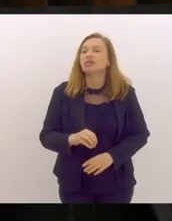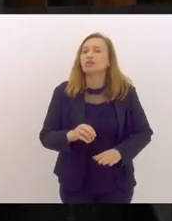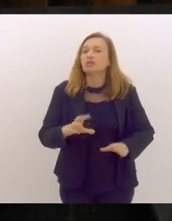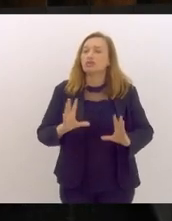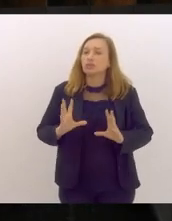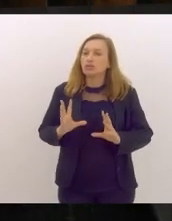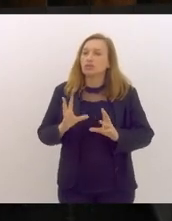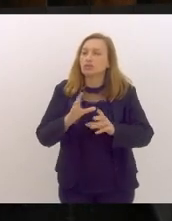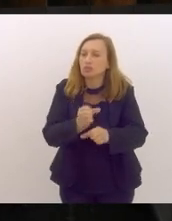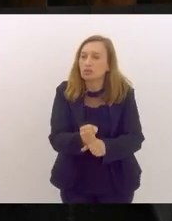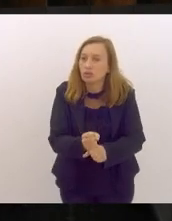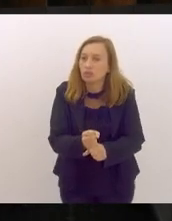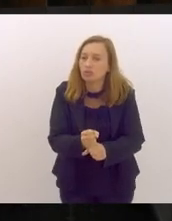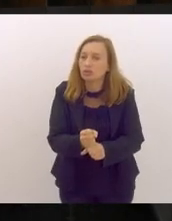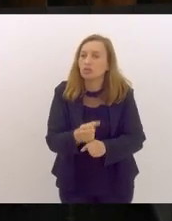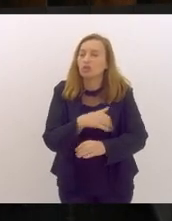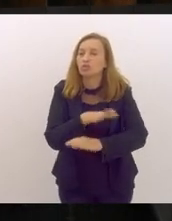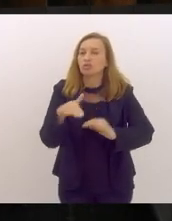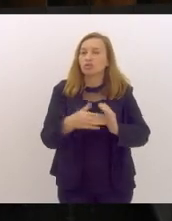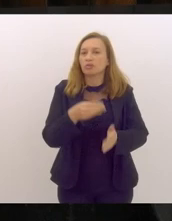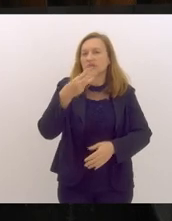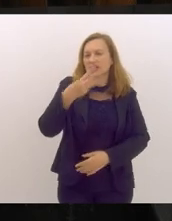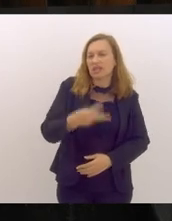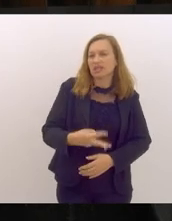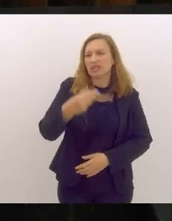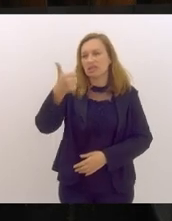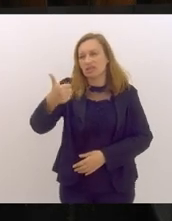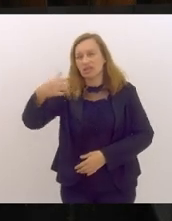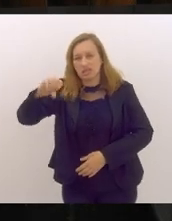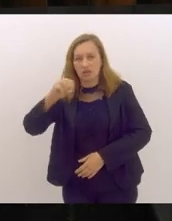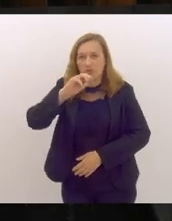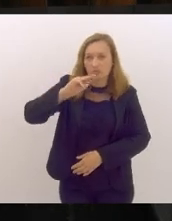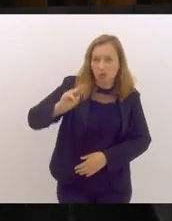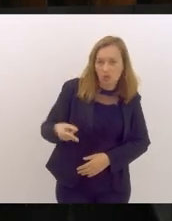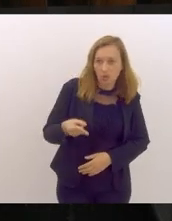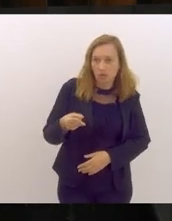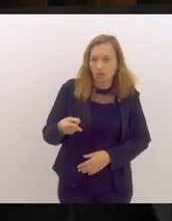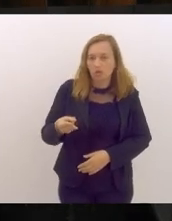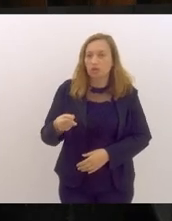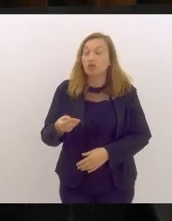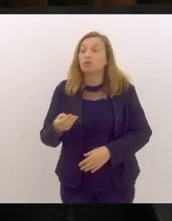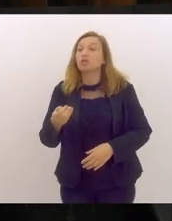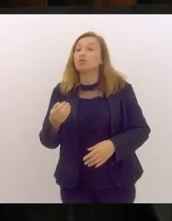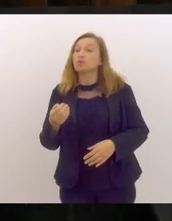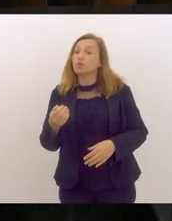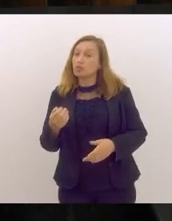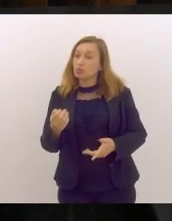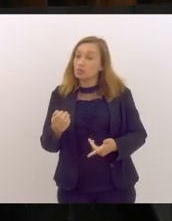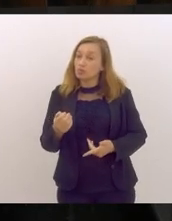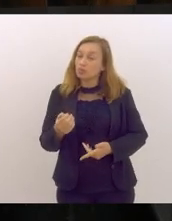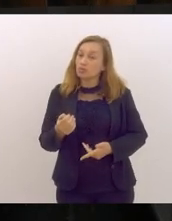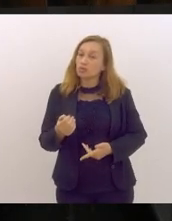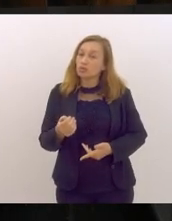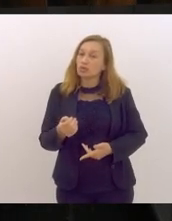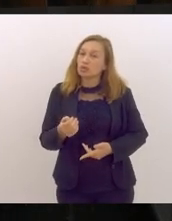todos esses empenhos, dá 319 milhões, dos quais